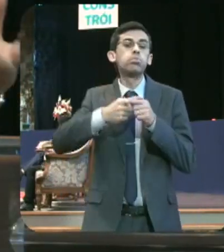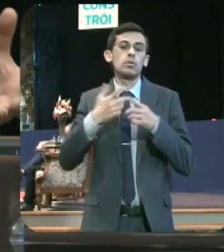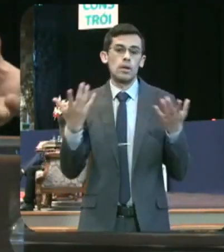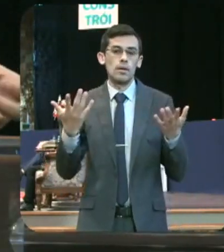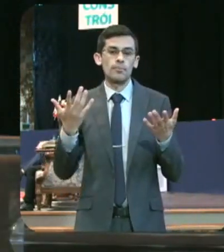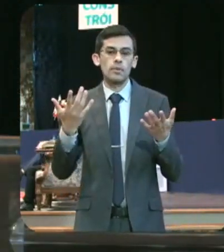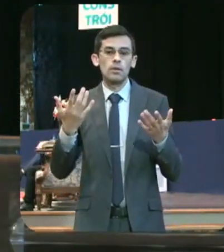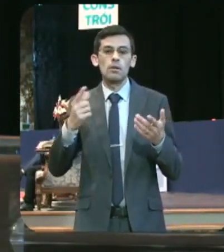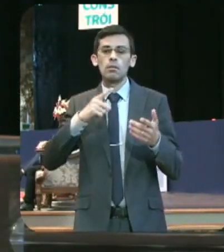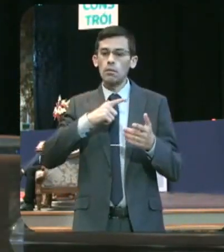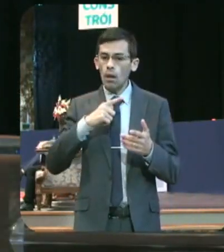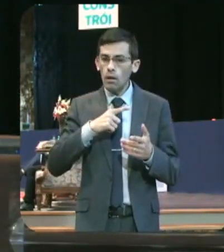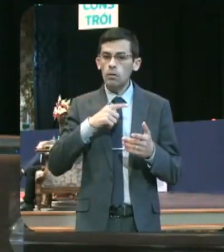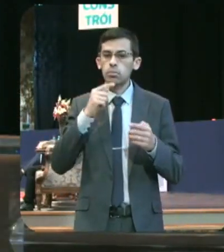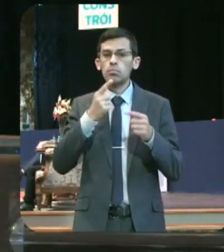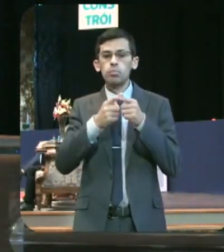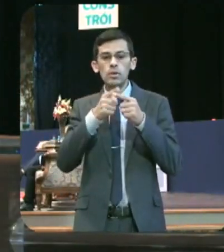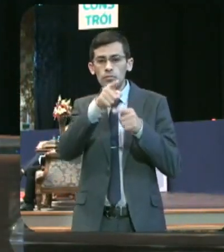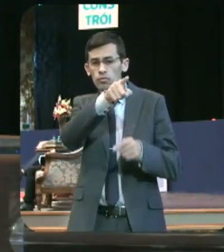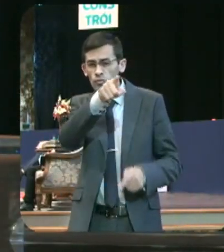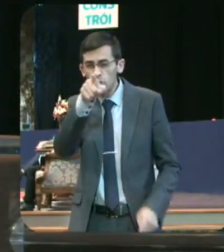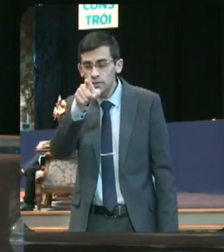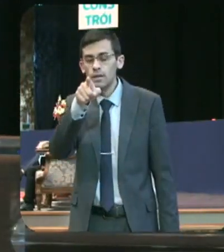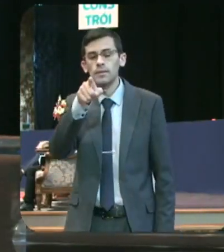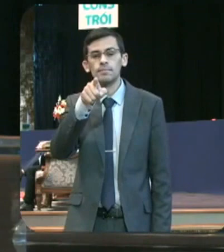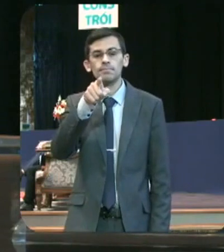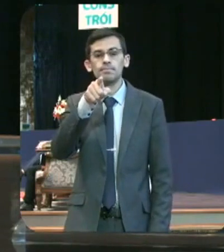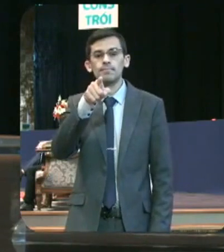culpa? Tem dolo, porque você